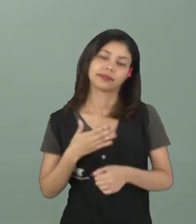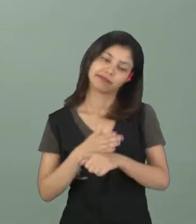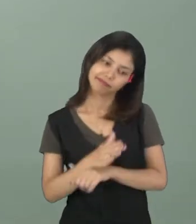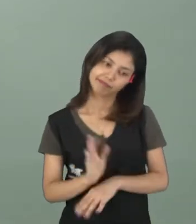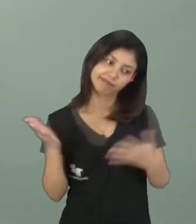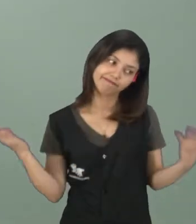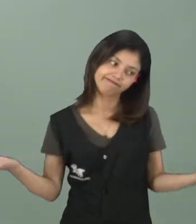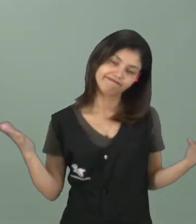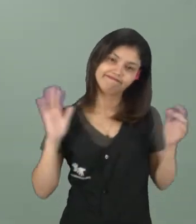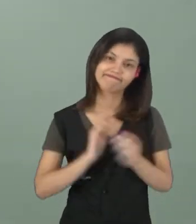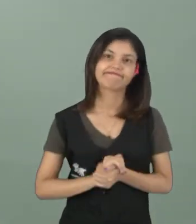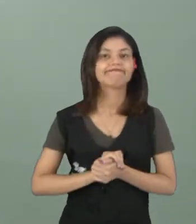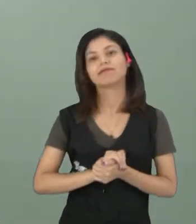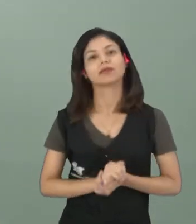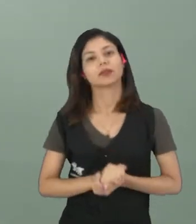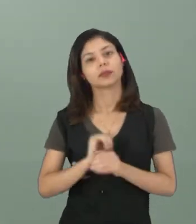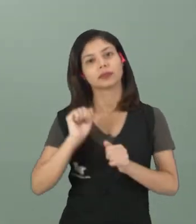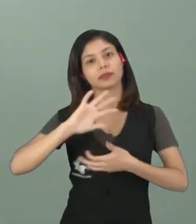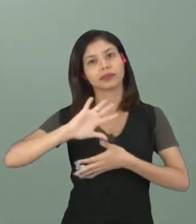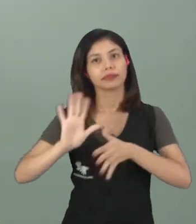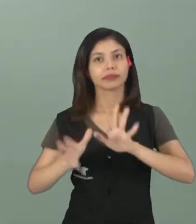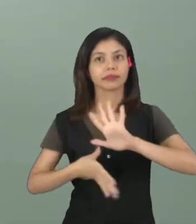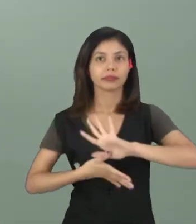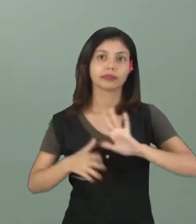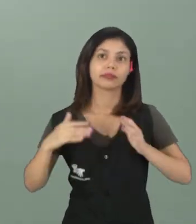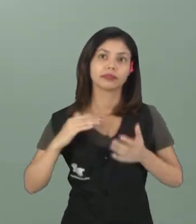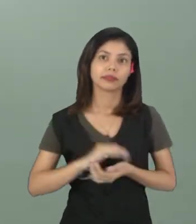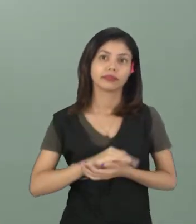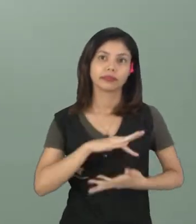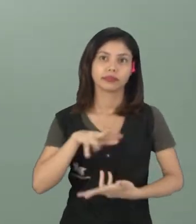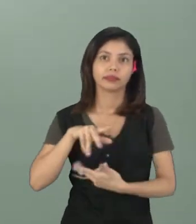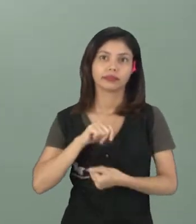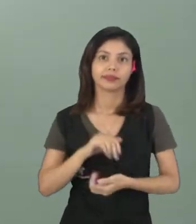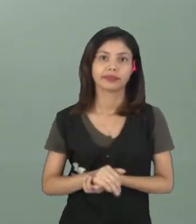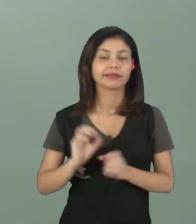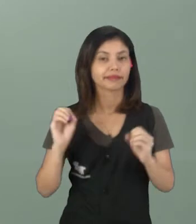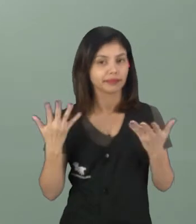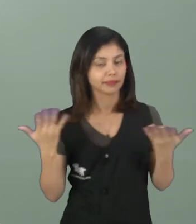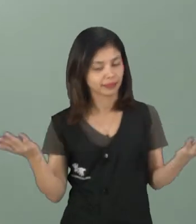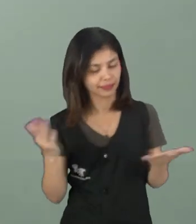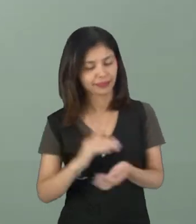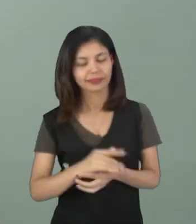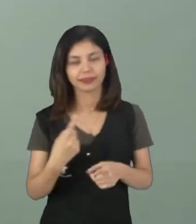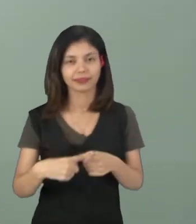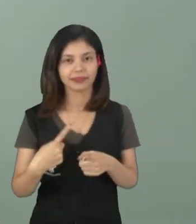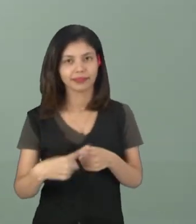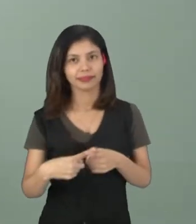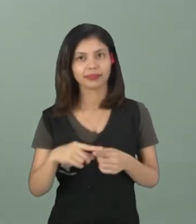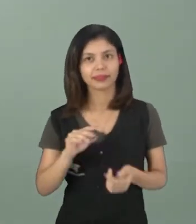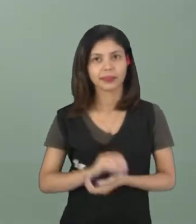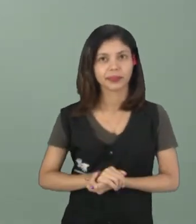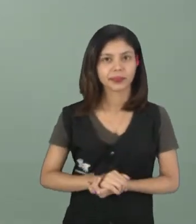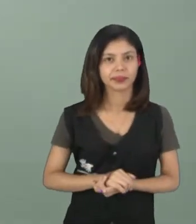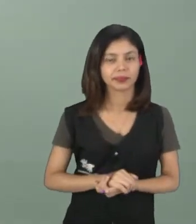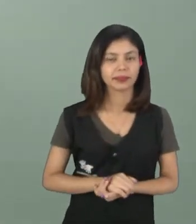passando por essa pandemia provavelmente eu vou fazer uma comemoraçãozinha não é porque